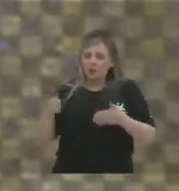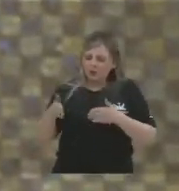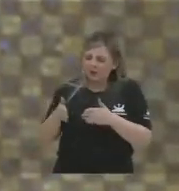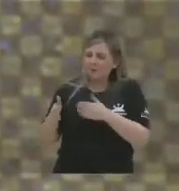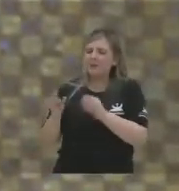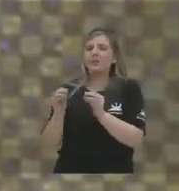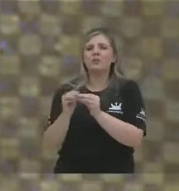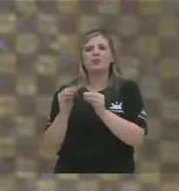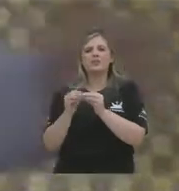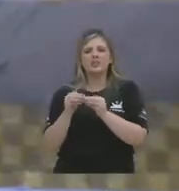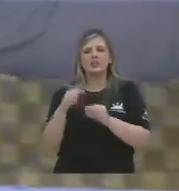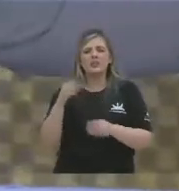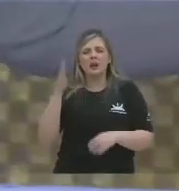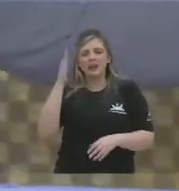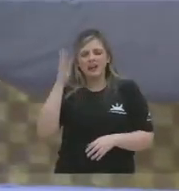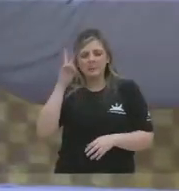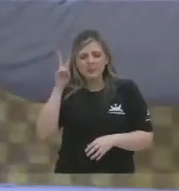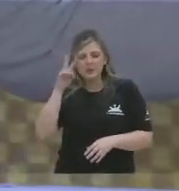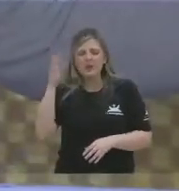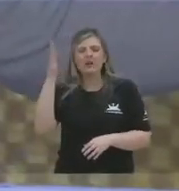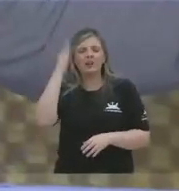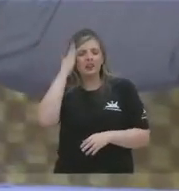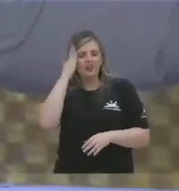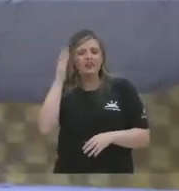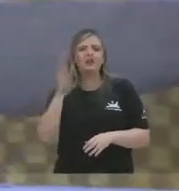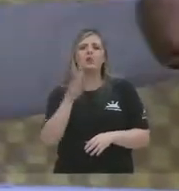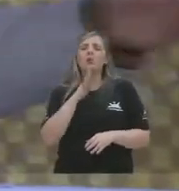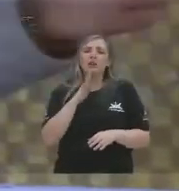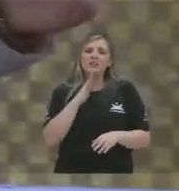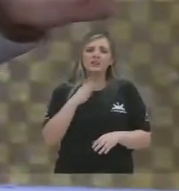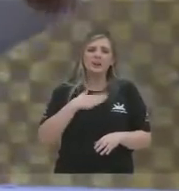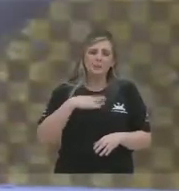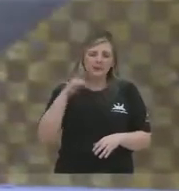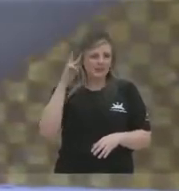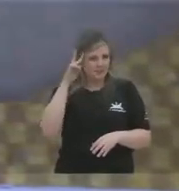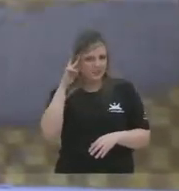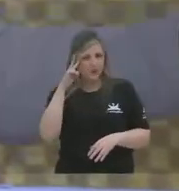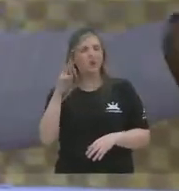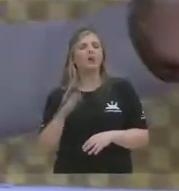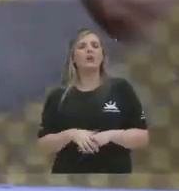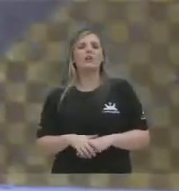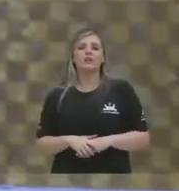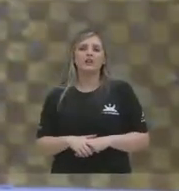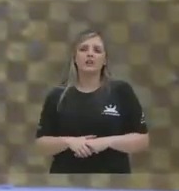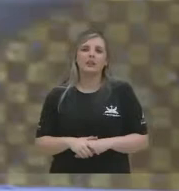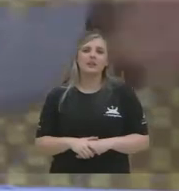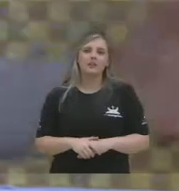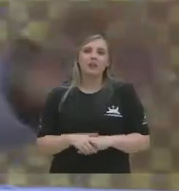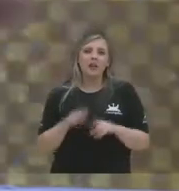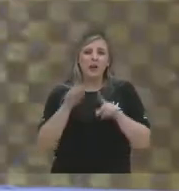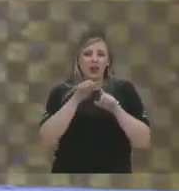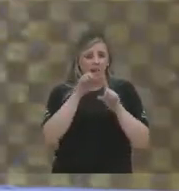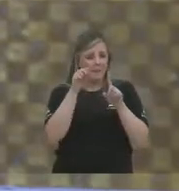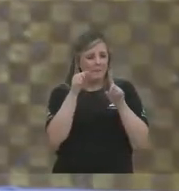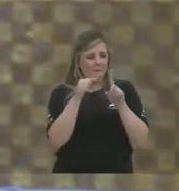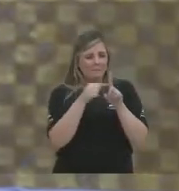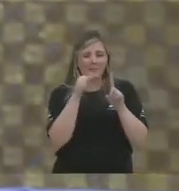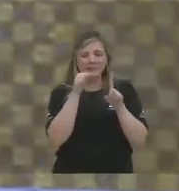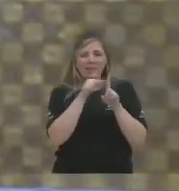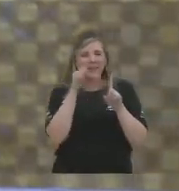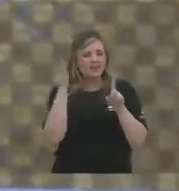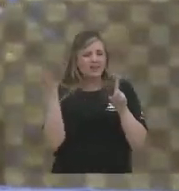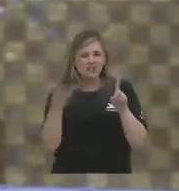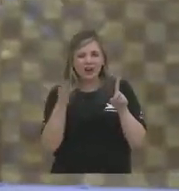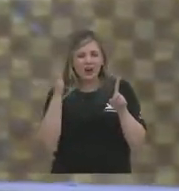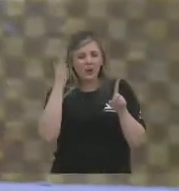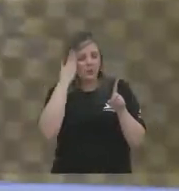a minha história, eu conheço a minha história desde o meu útero materno, quando eu estava lá, porque eu fui atrás buscar, e